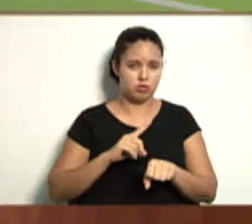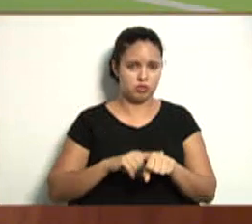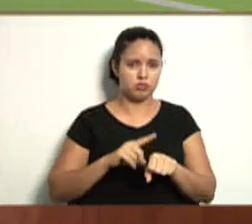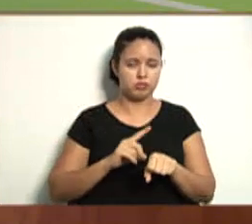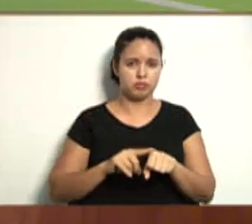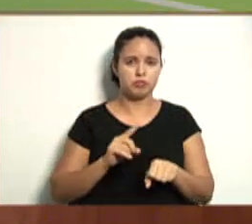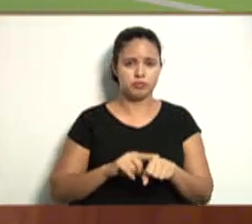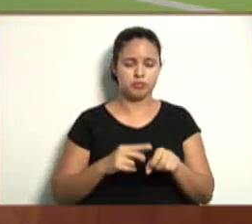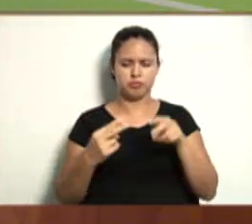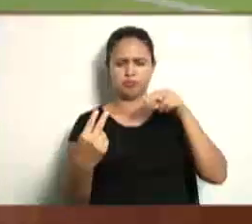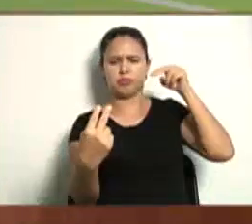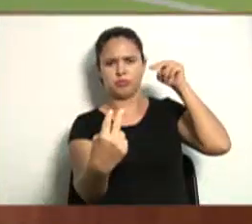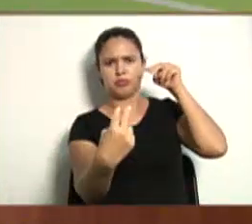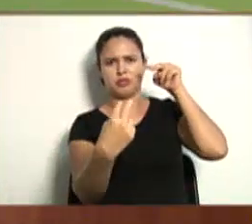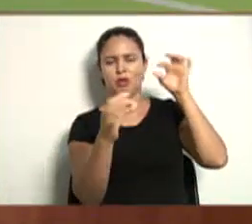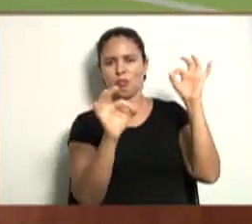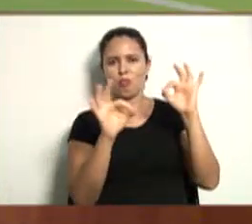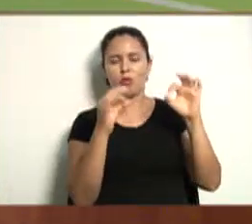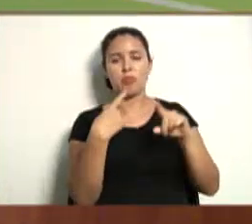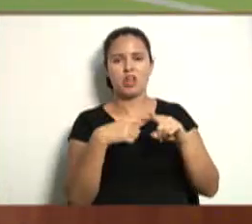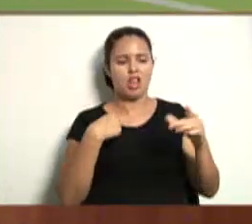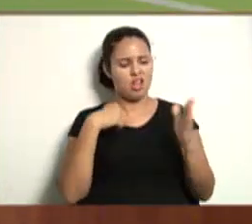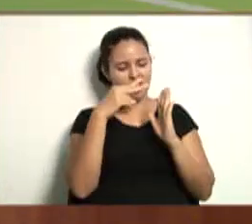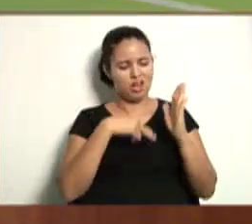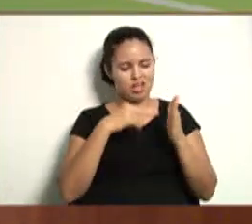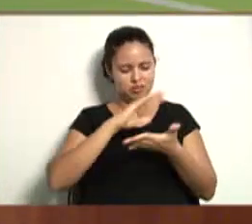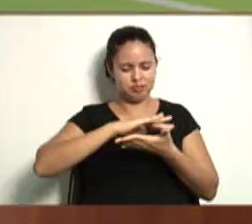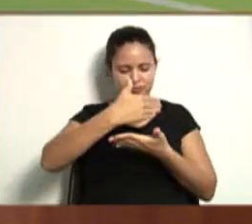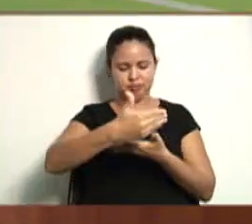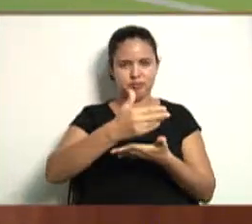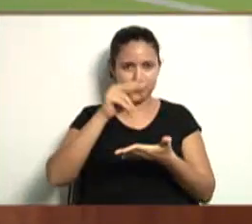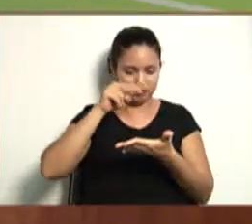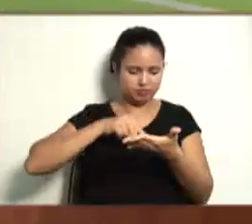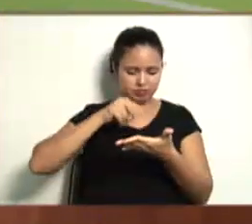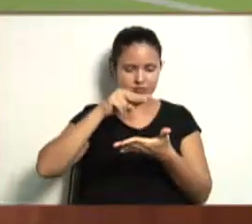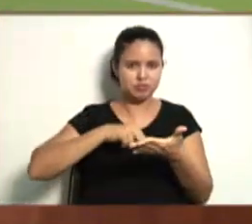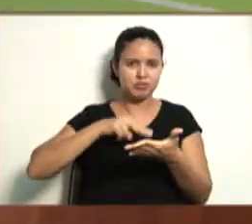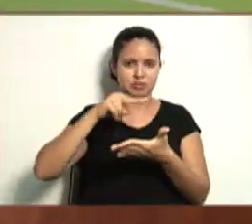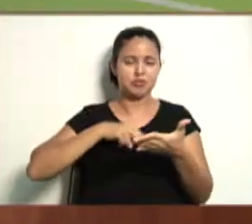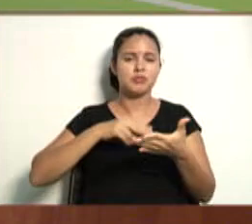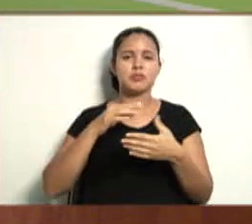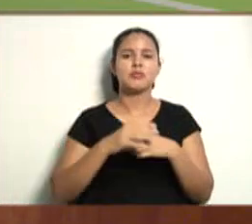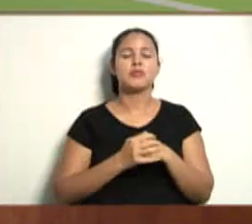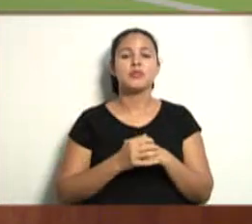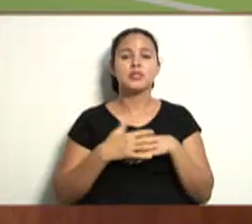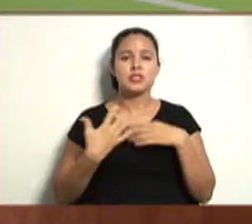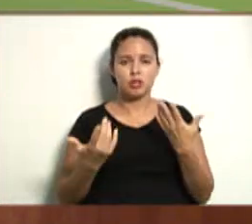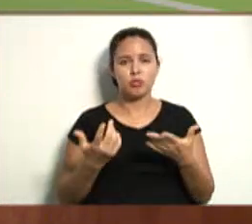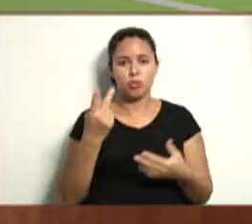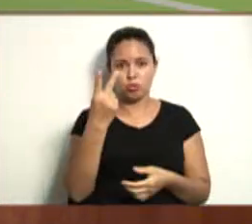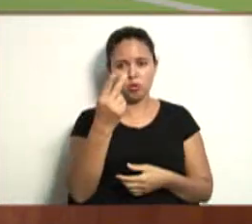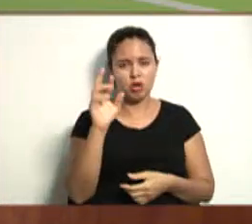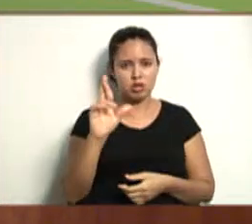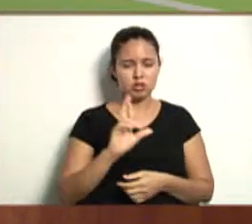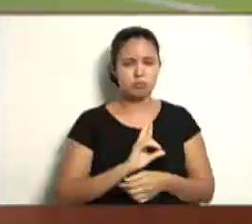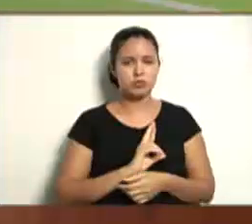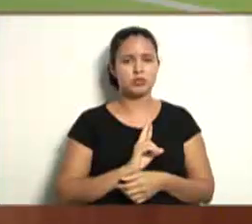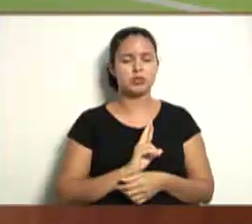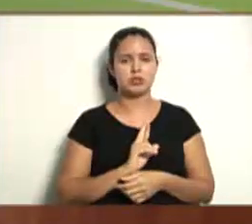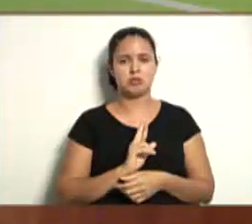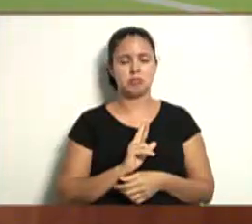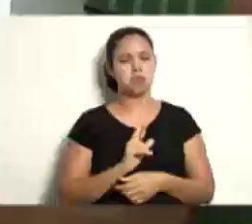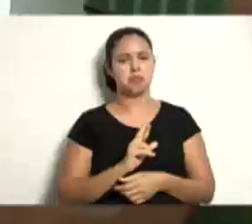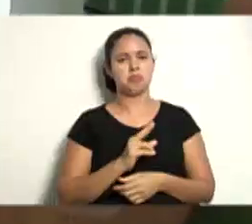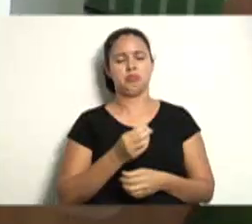teus olhos, porque eu estava lendo aqui o que estava no chat. E são 2 respostas riquíssimas, né, professora? São sim,